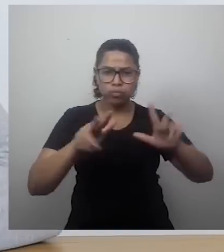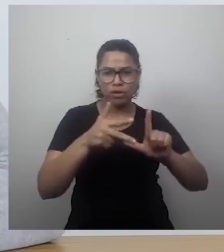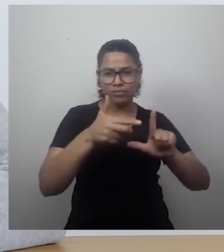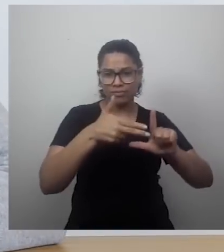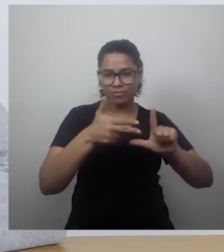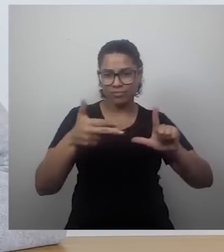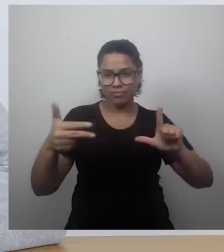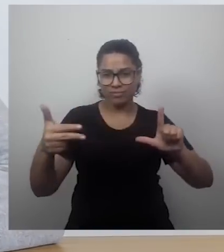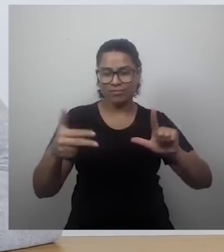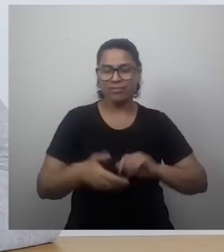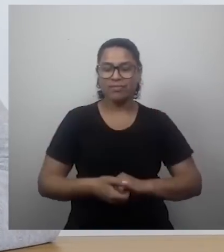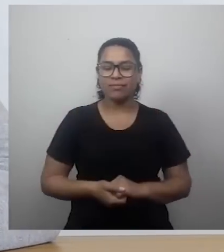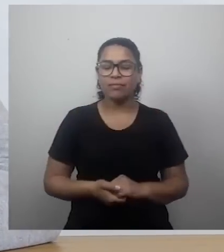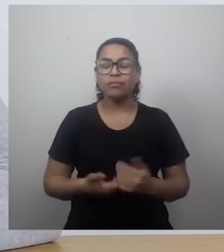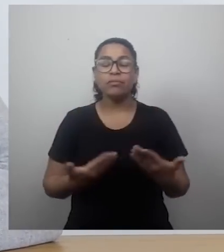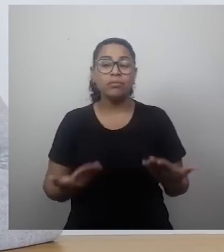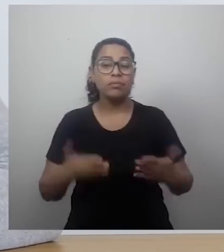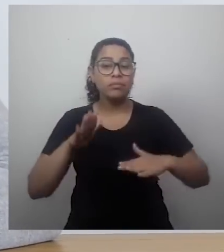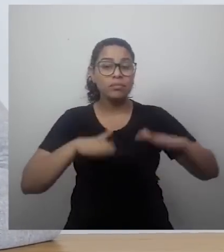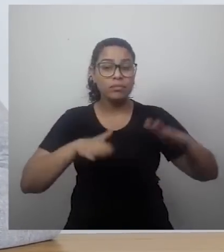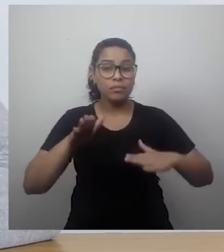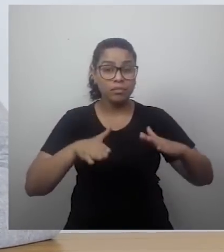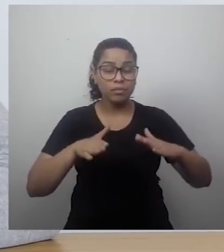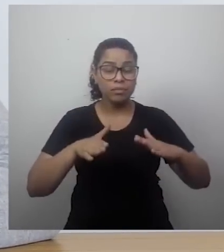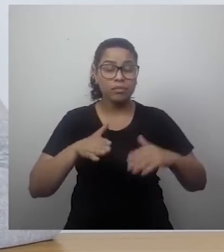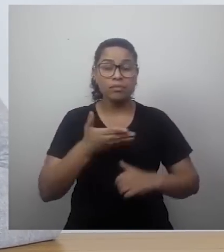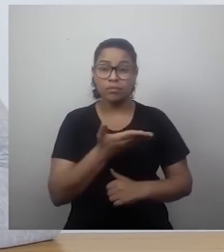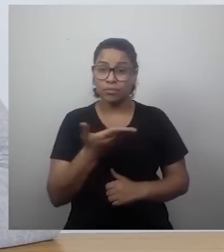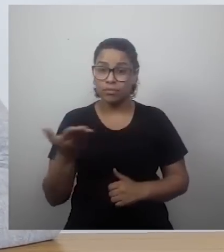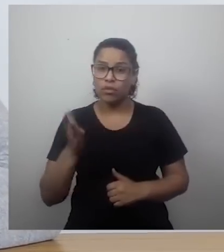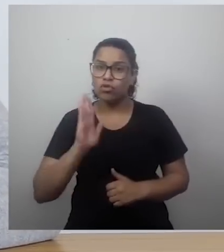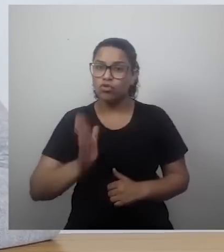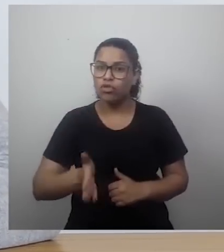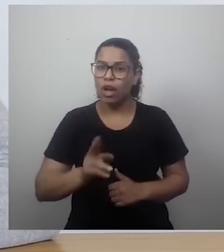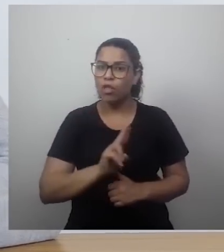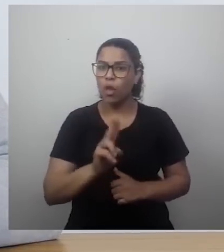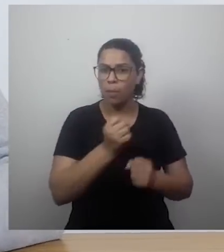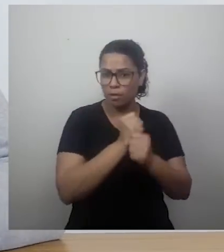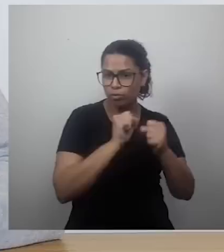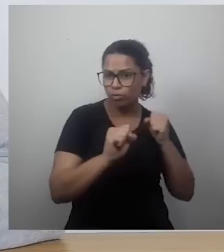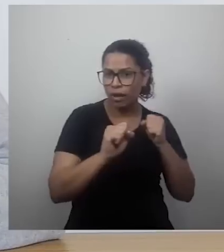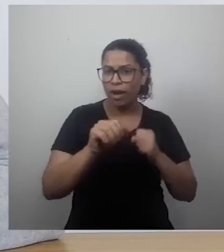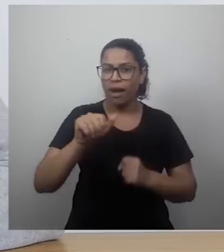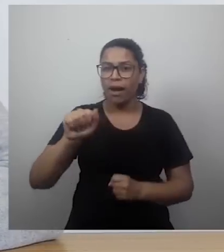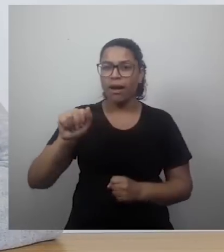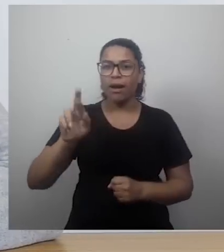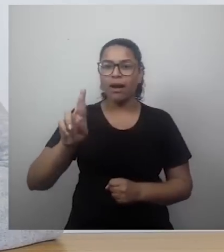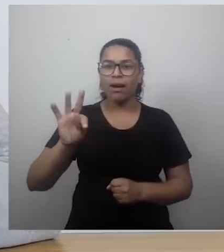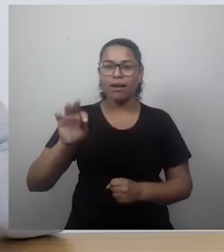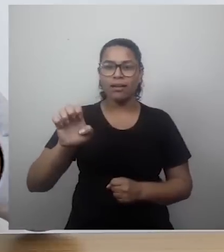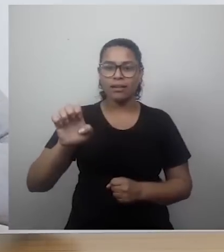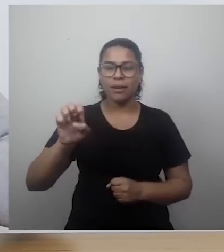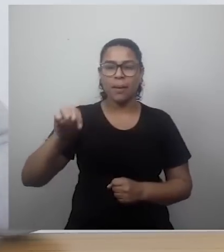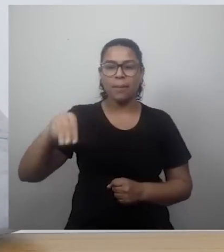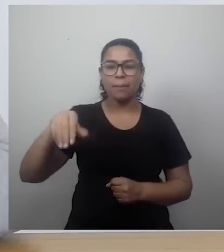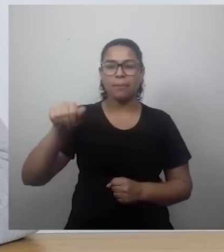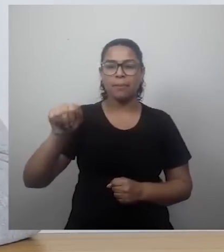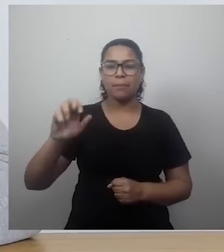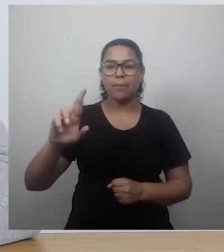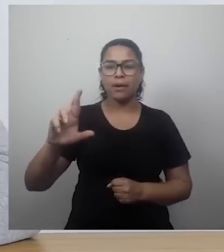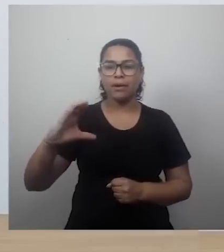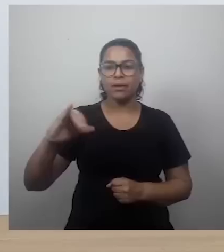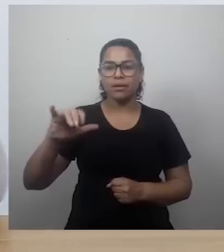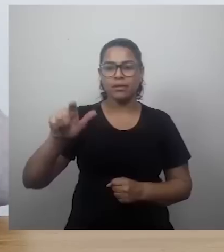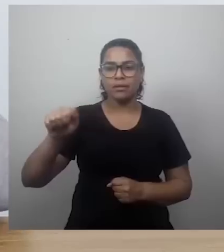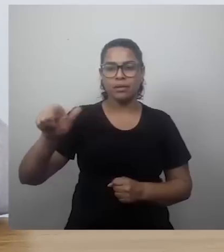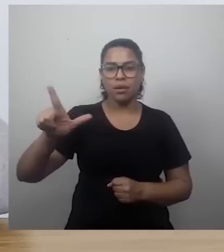divulgação delas. Talvez vocês já tenham chamado algumas lutas também de artes marciais, achando que são a mesma